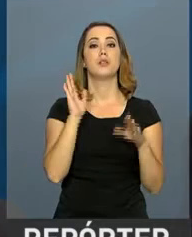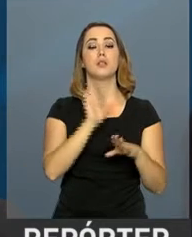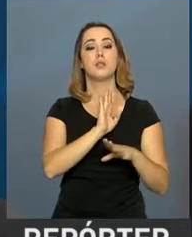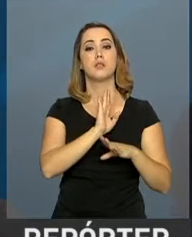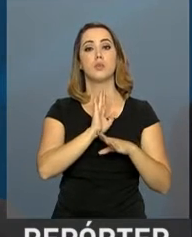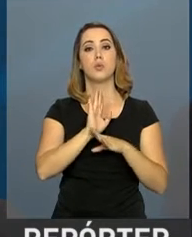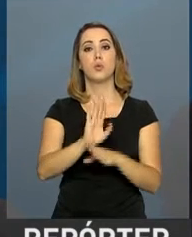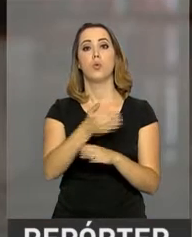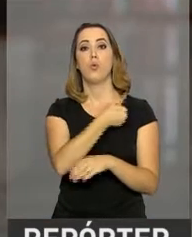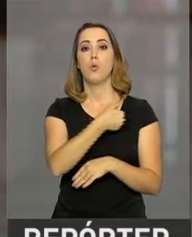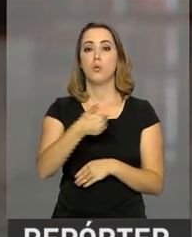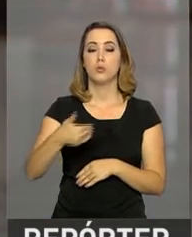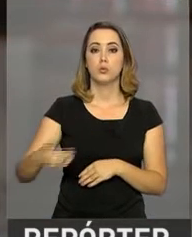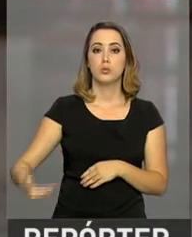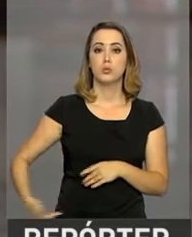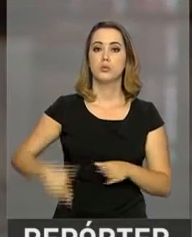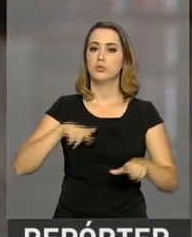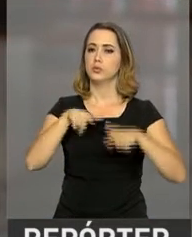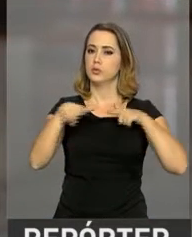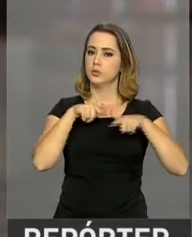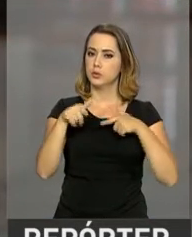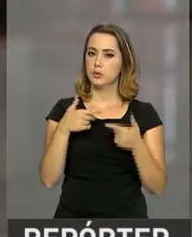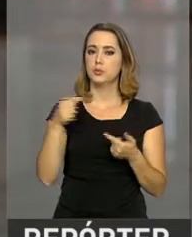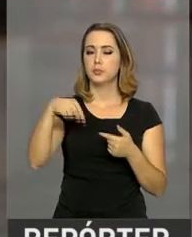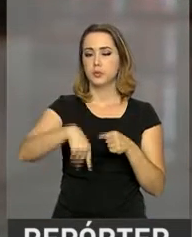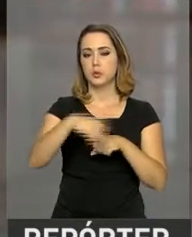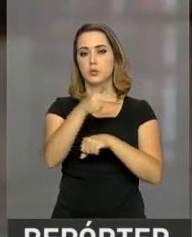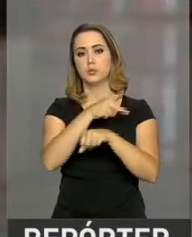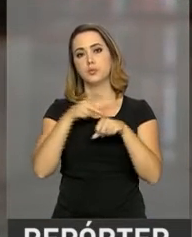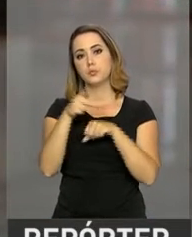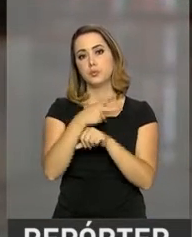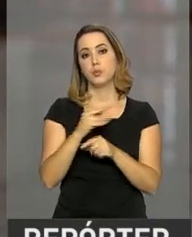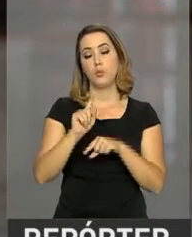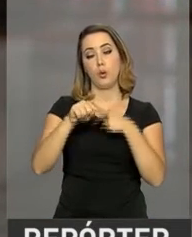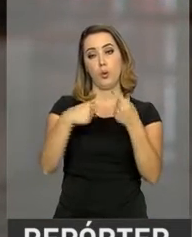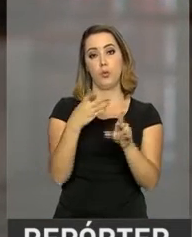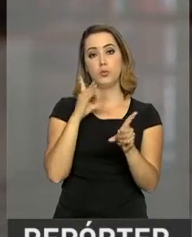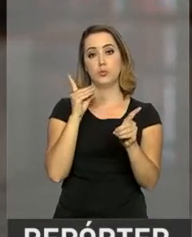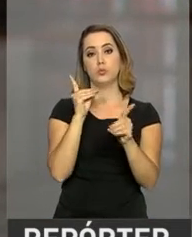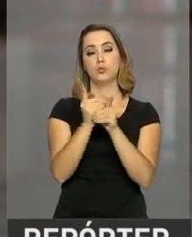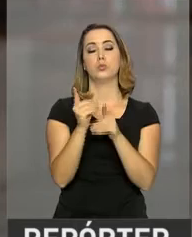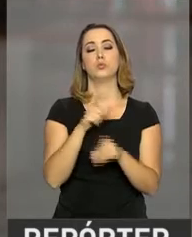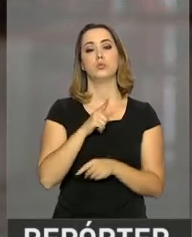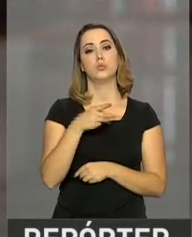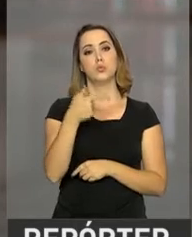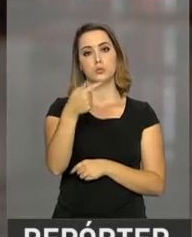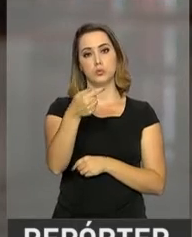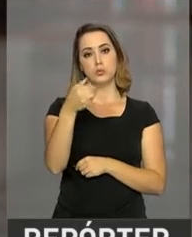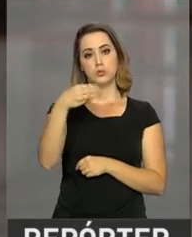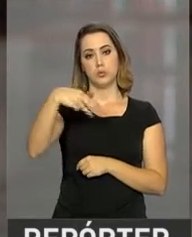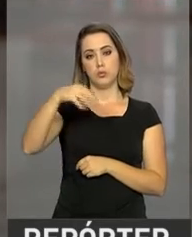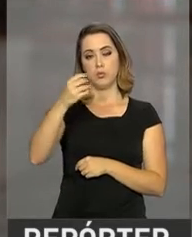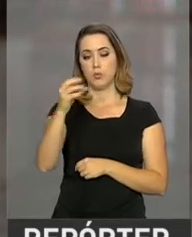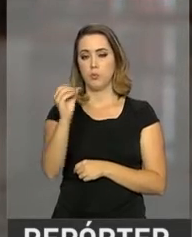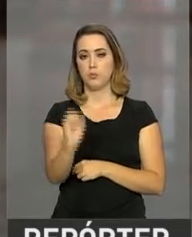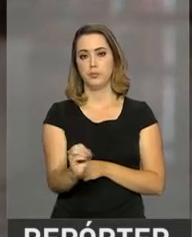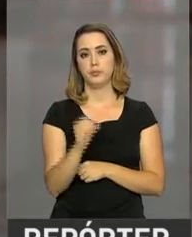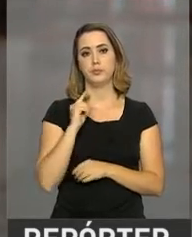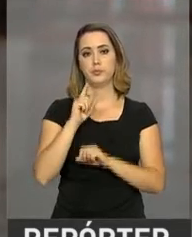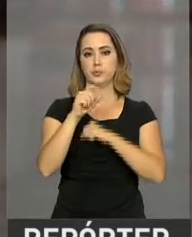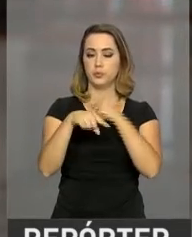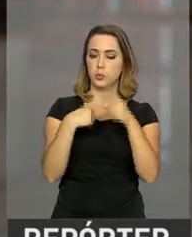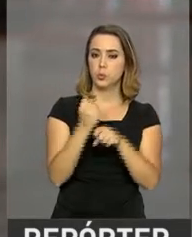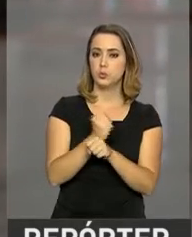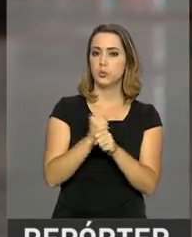governar o país o próximo encontro do conselho está marcado para o dia 7 de março do ano que vem a boa imagem